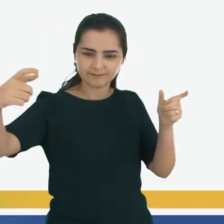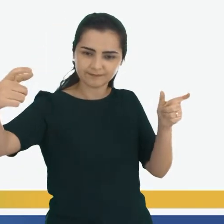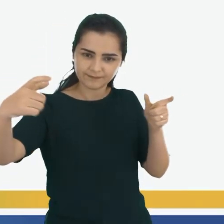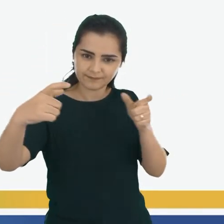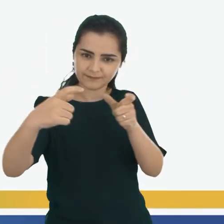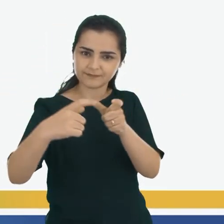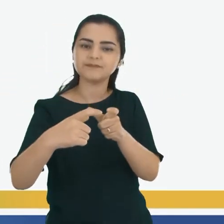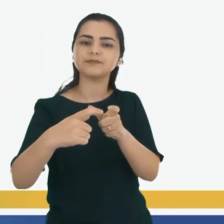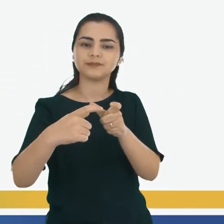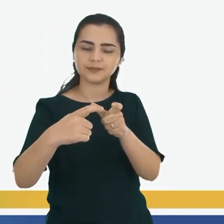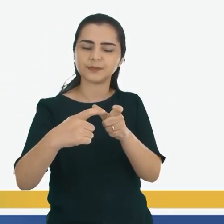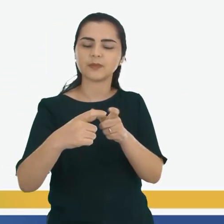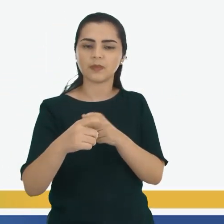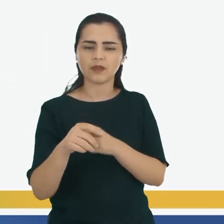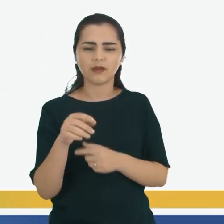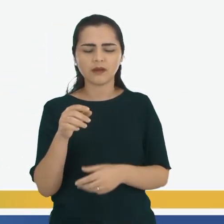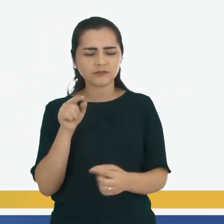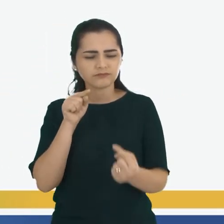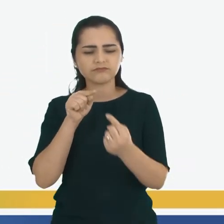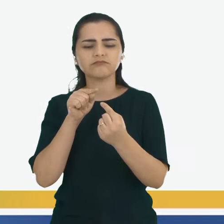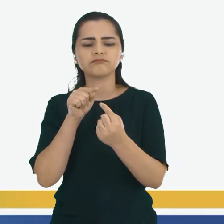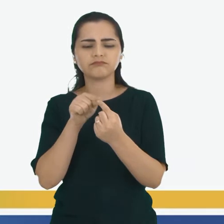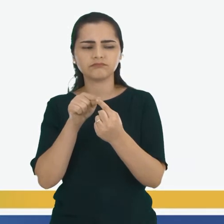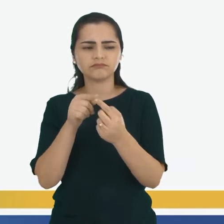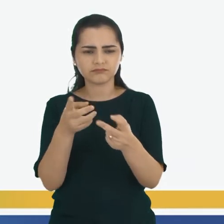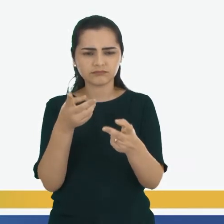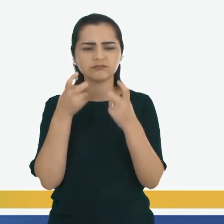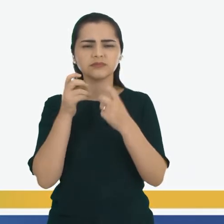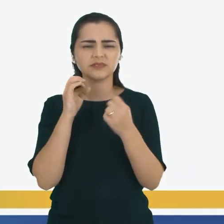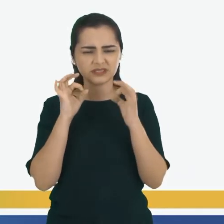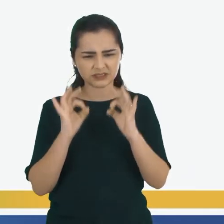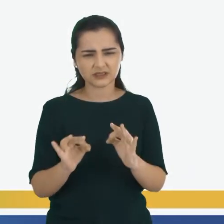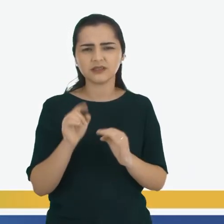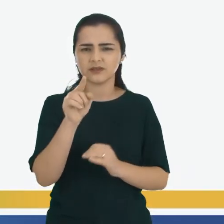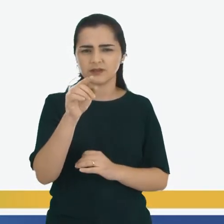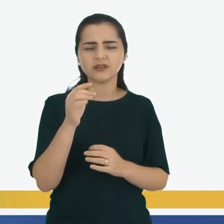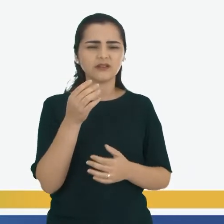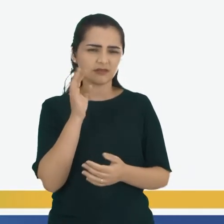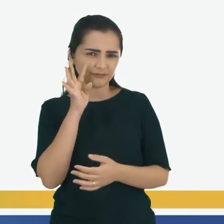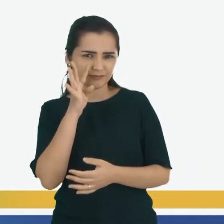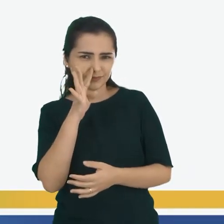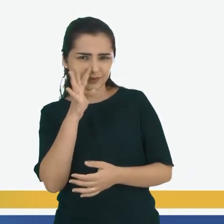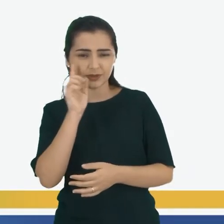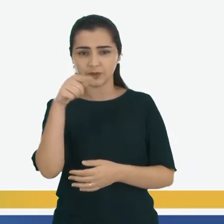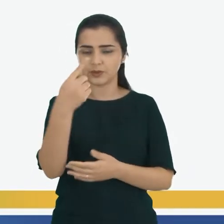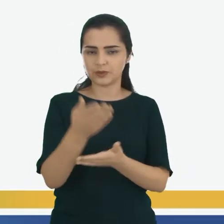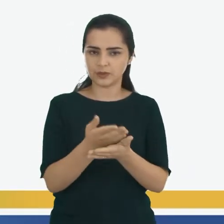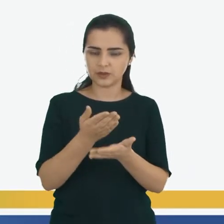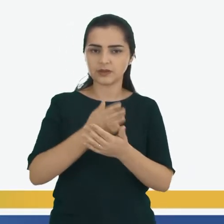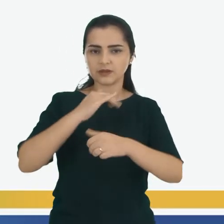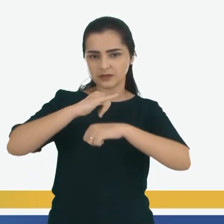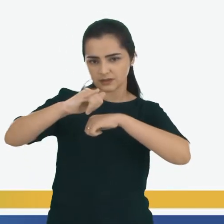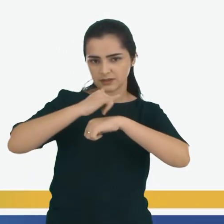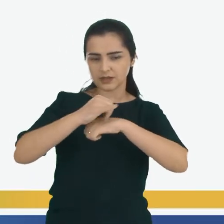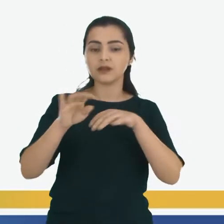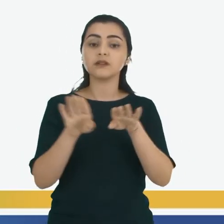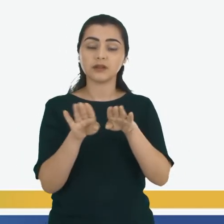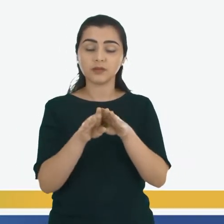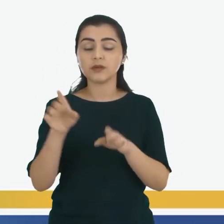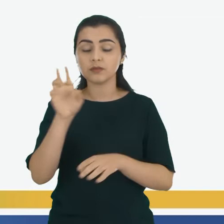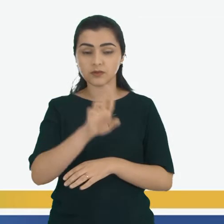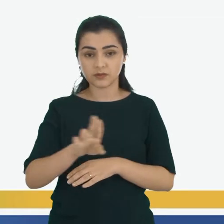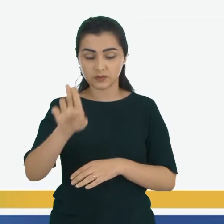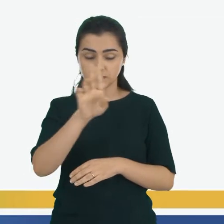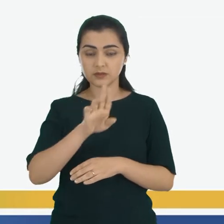tamanho menor. Então, a perspectiva, com certeza você já viu em outras aulas, esse recurso também pode ser usado